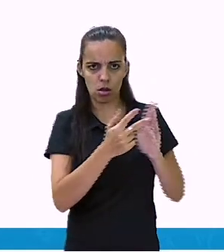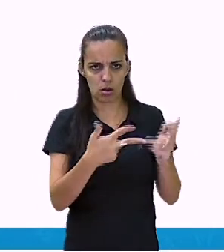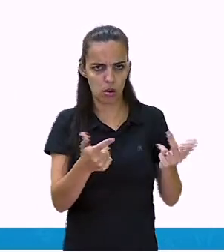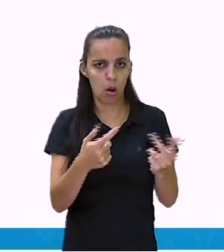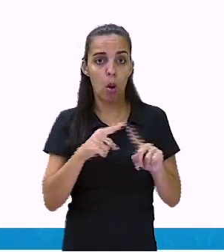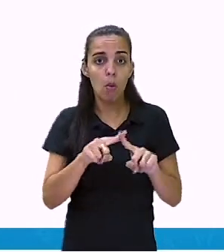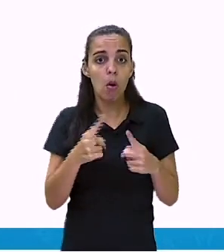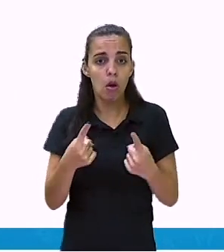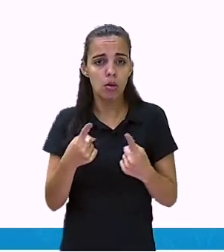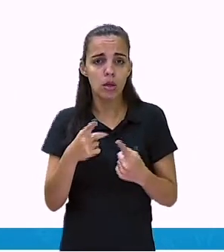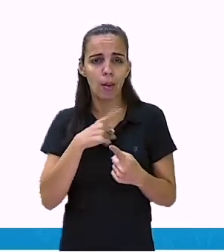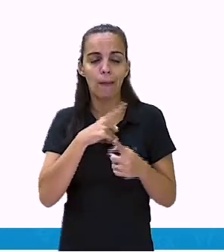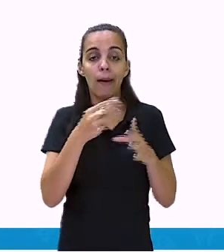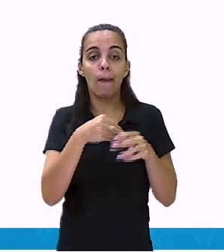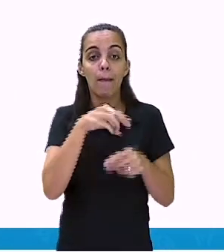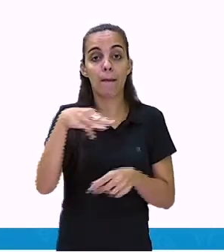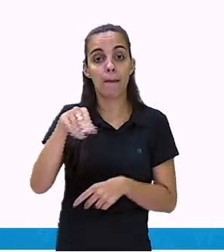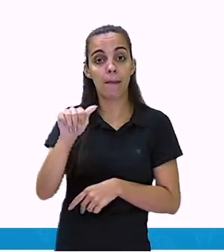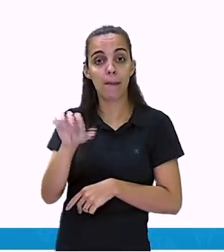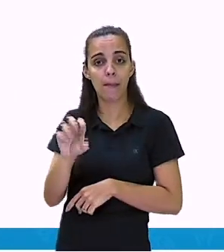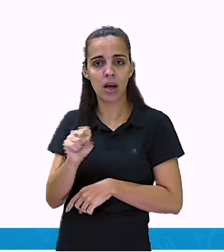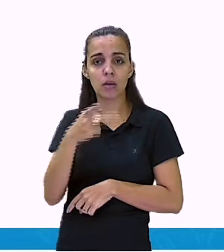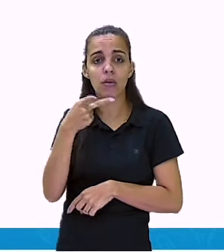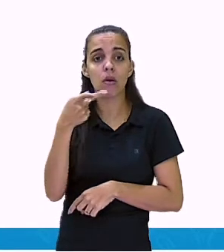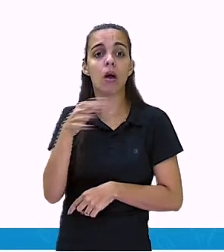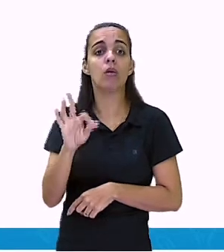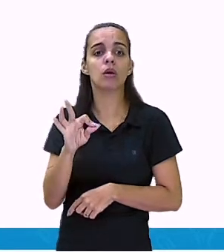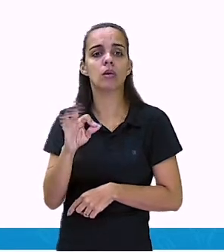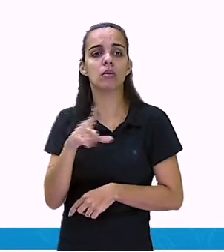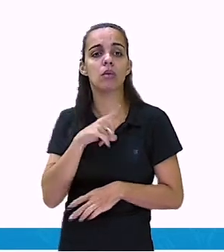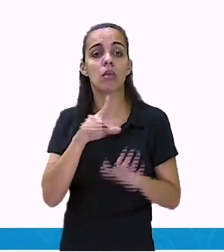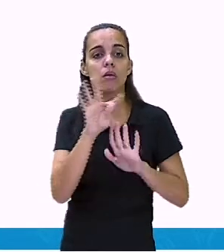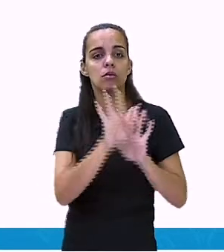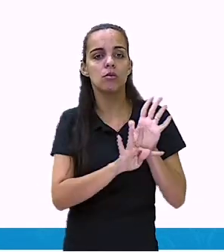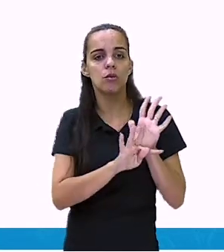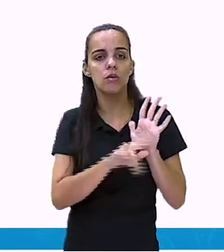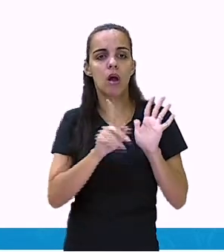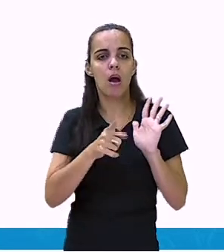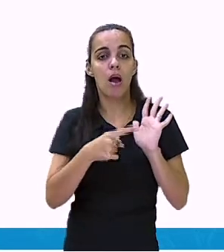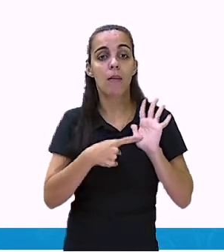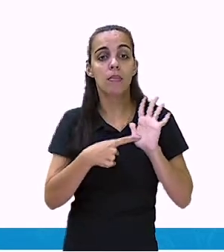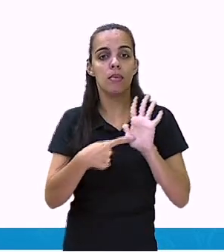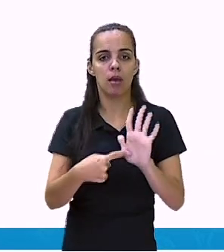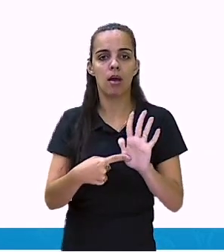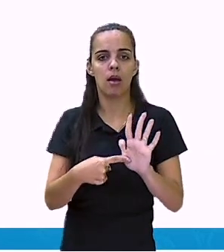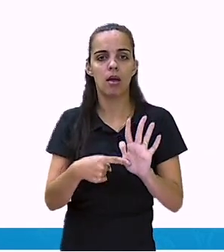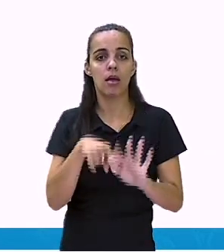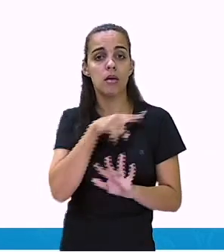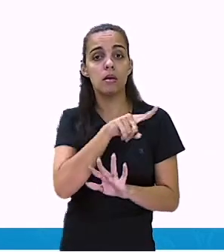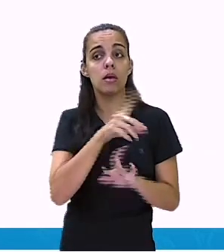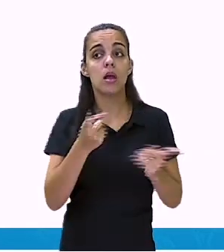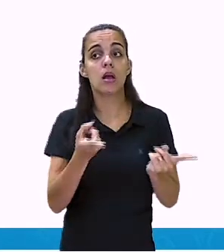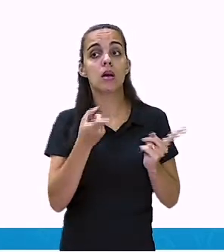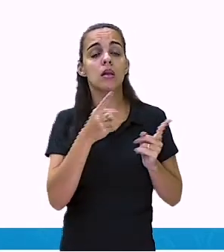Porém, a introdução do mas anuncia que o texto irá apresentar que ele